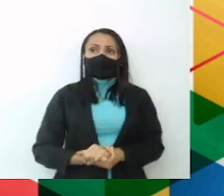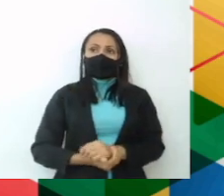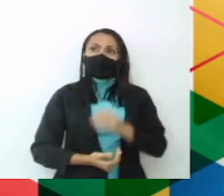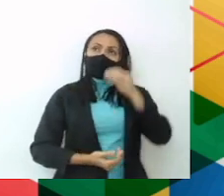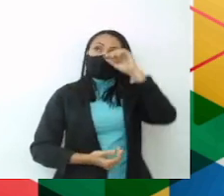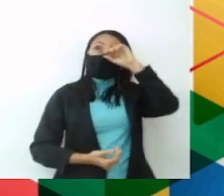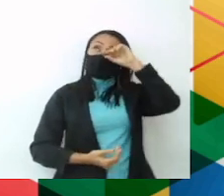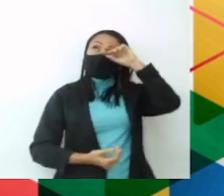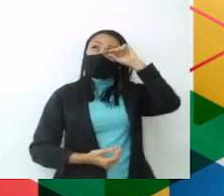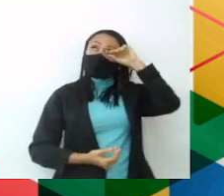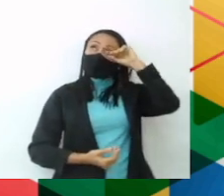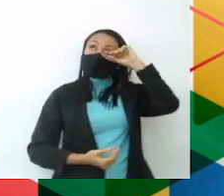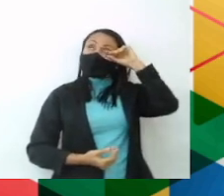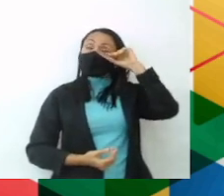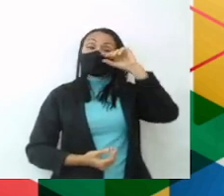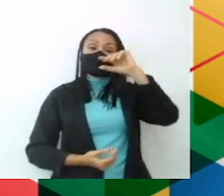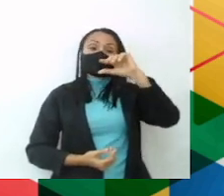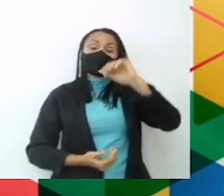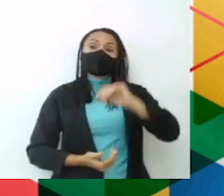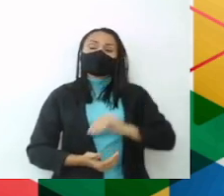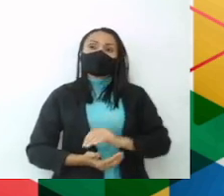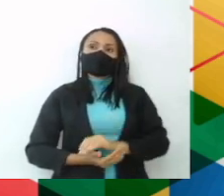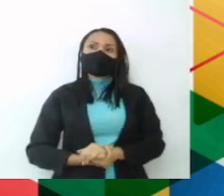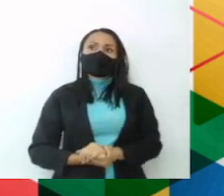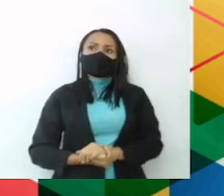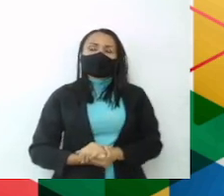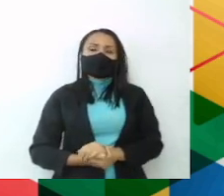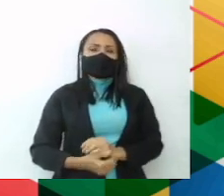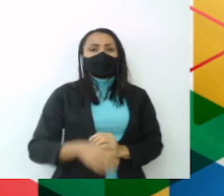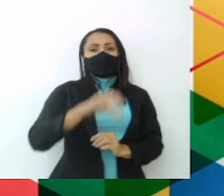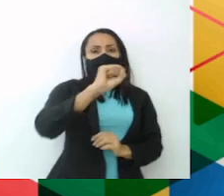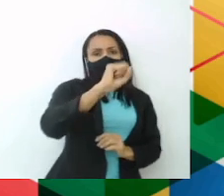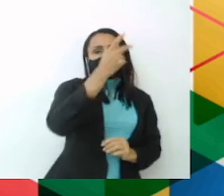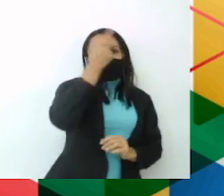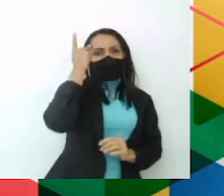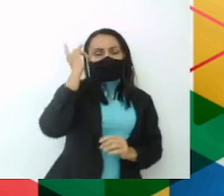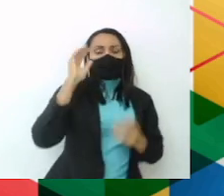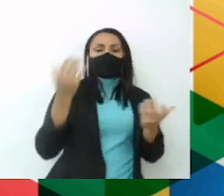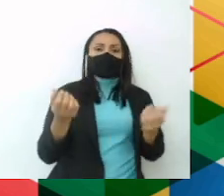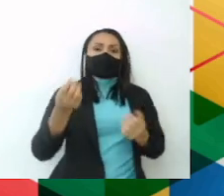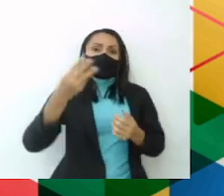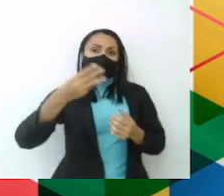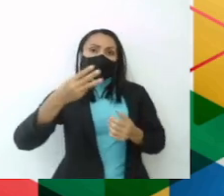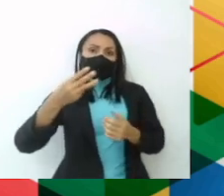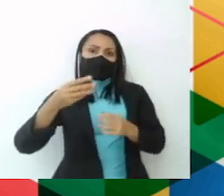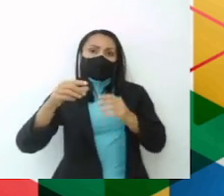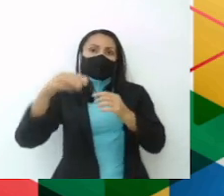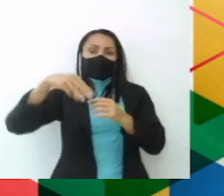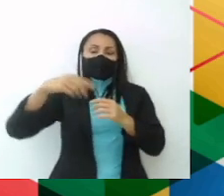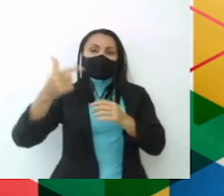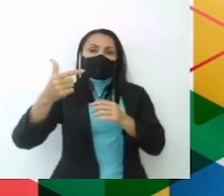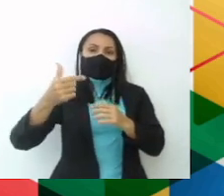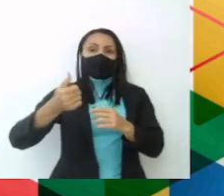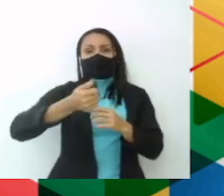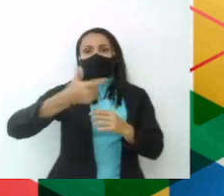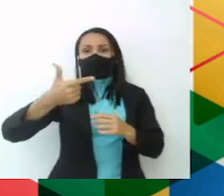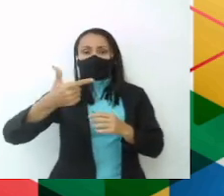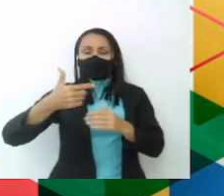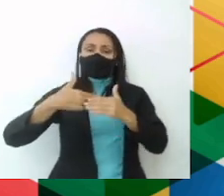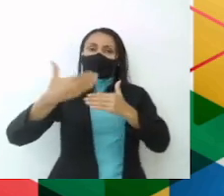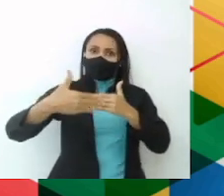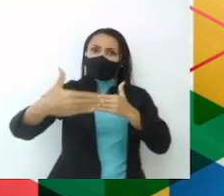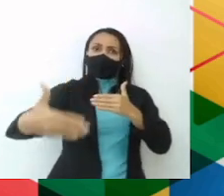2 metros quadrados, eu vou ter 8 pessoas. 3 metros quadrados, 12 pessoas. E assim